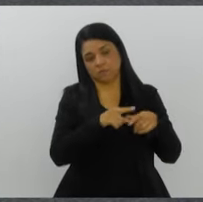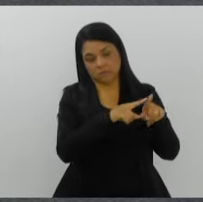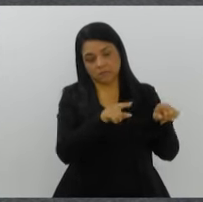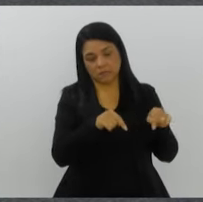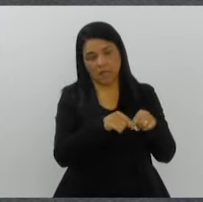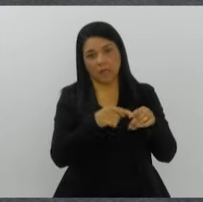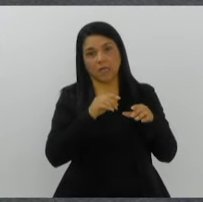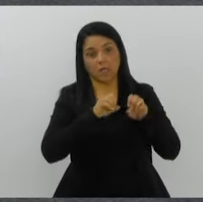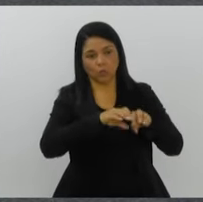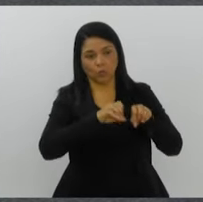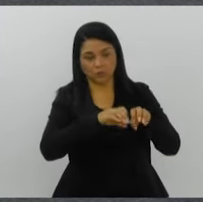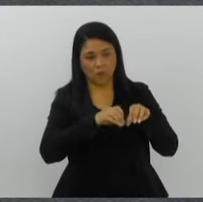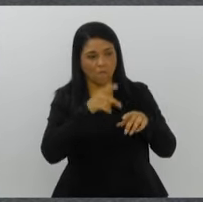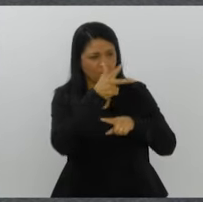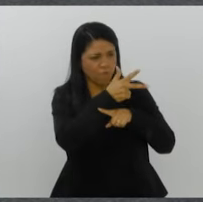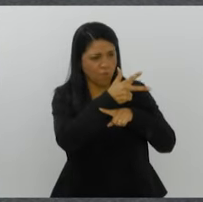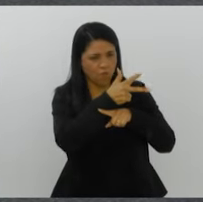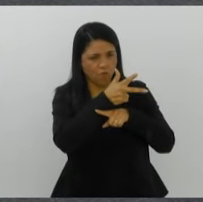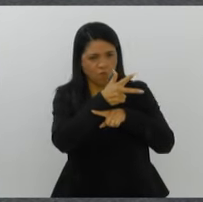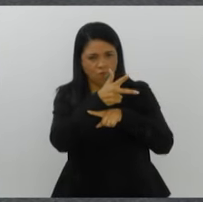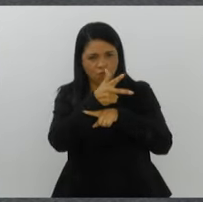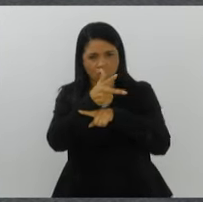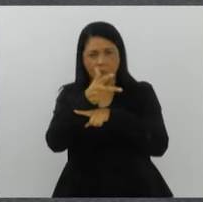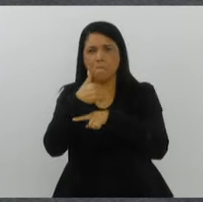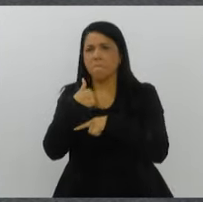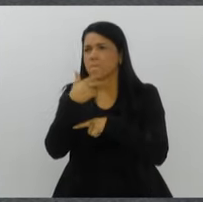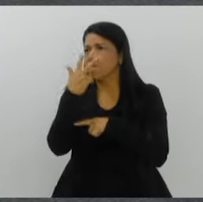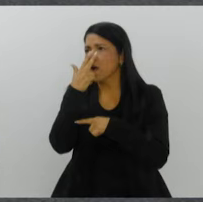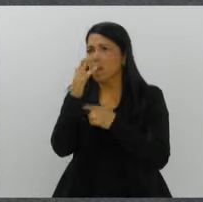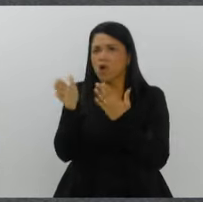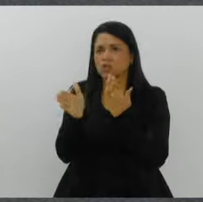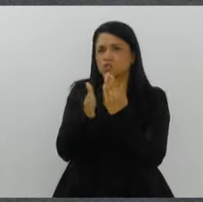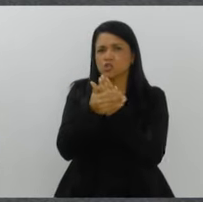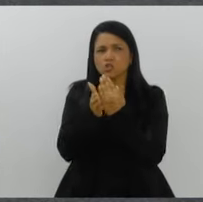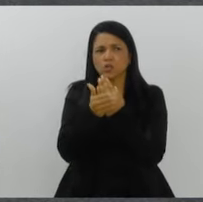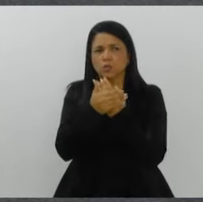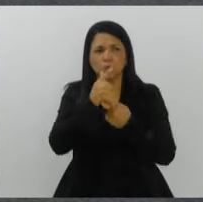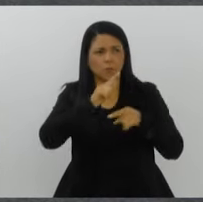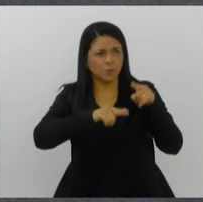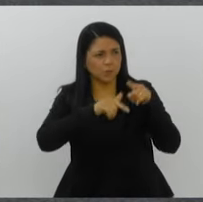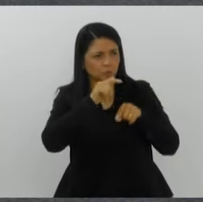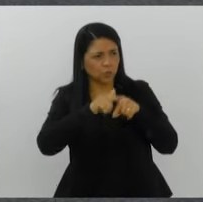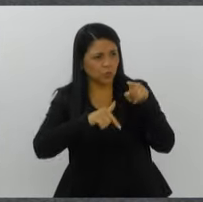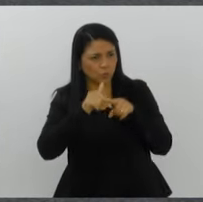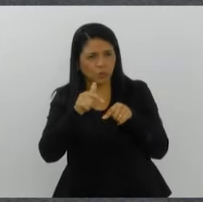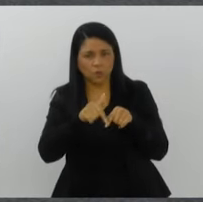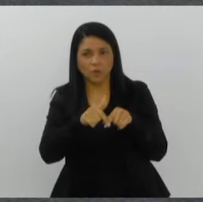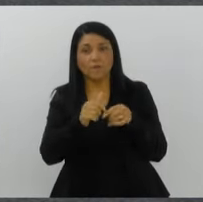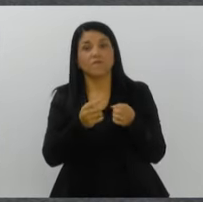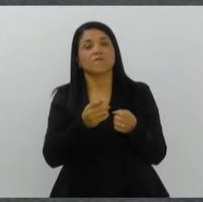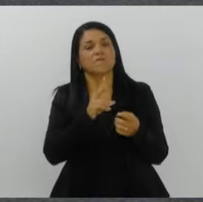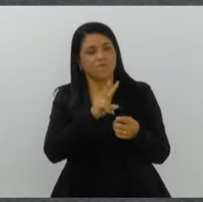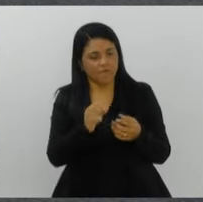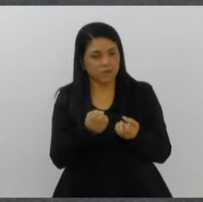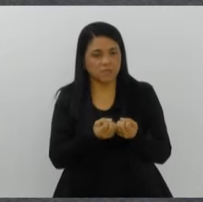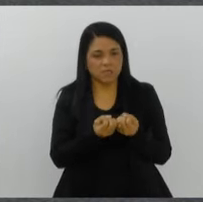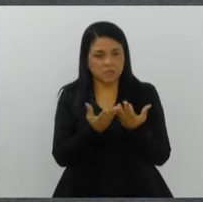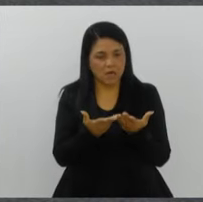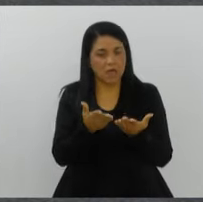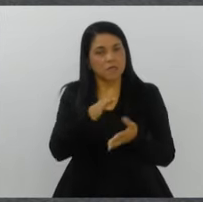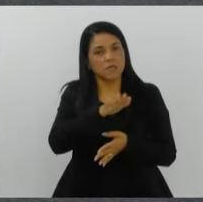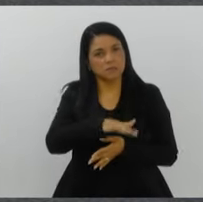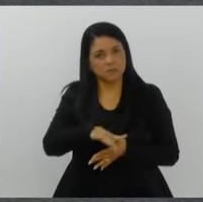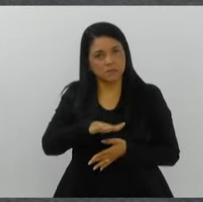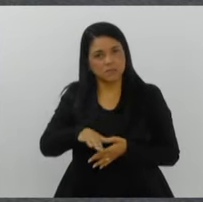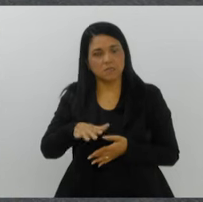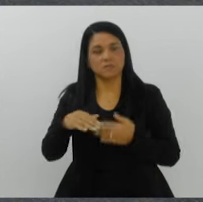sai filmando, como se alguém estivesse escondendo alguma coisa. Os produtos estão lá, vão ser entregues às crianças da cidade